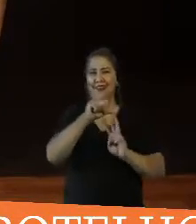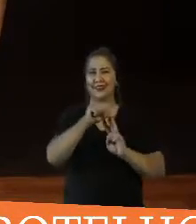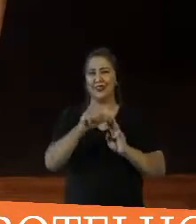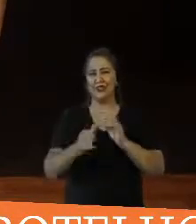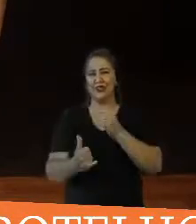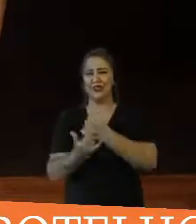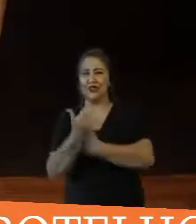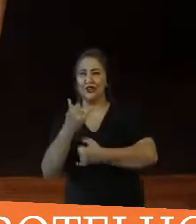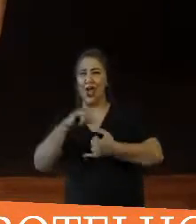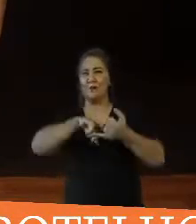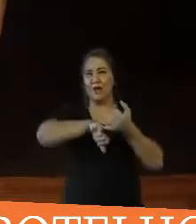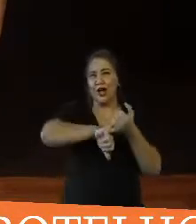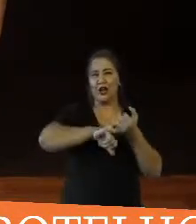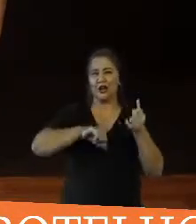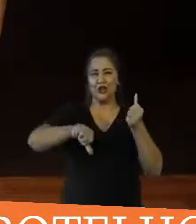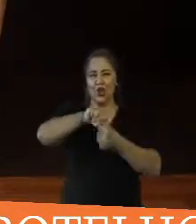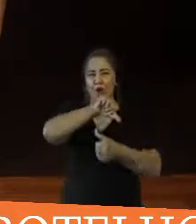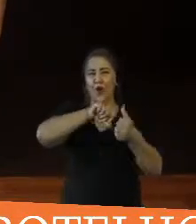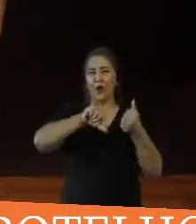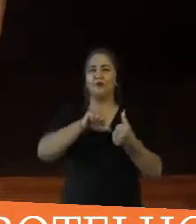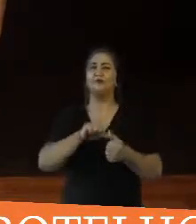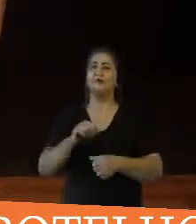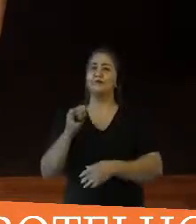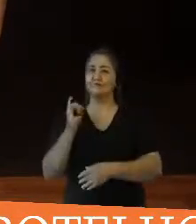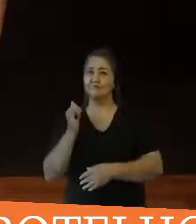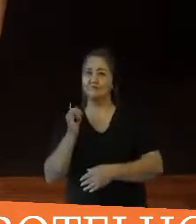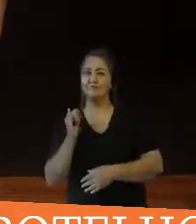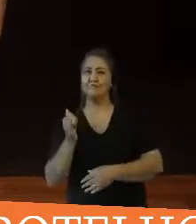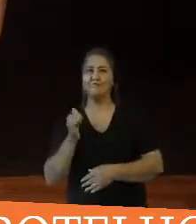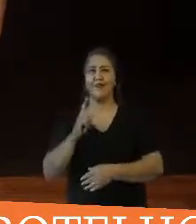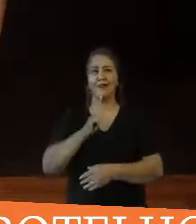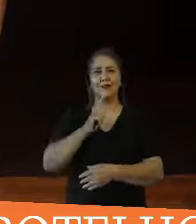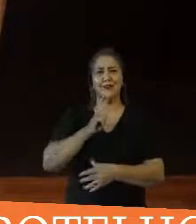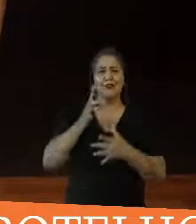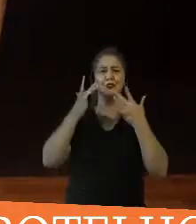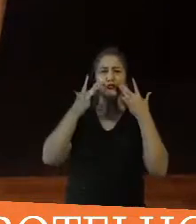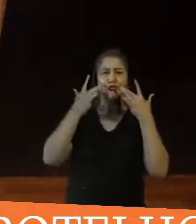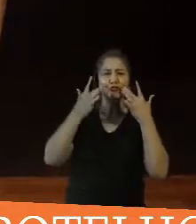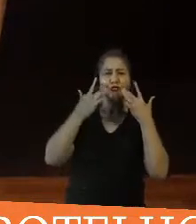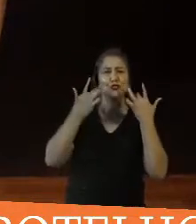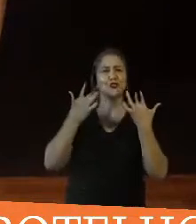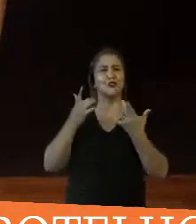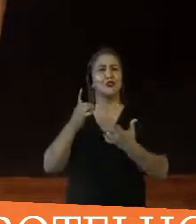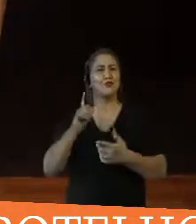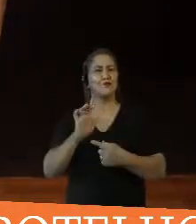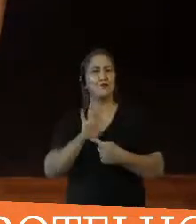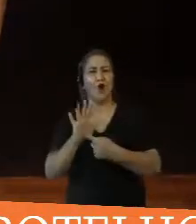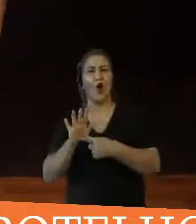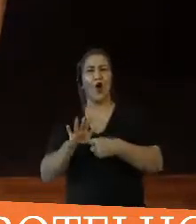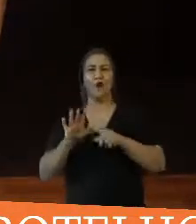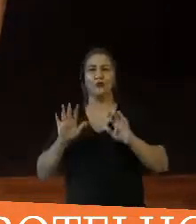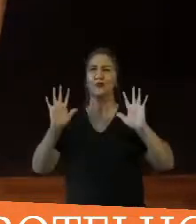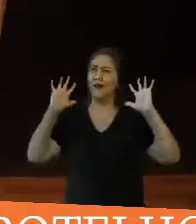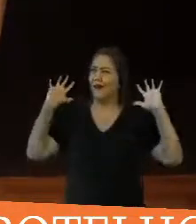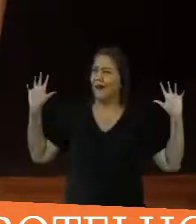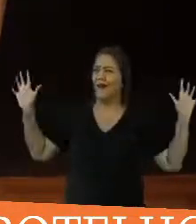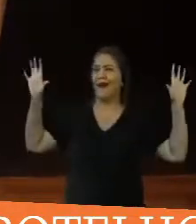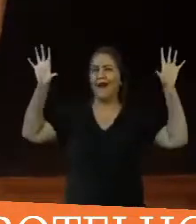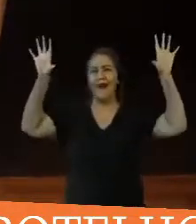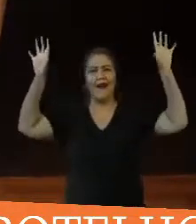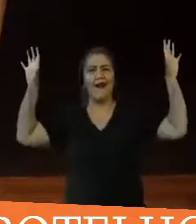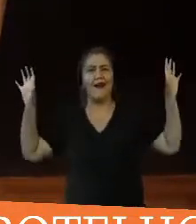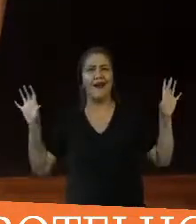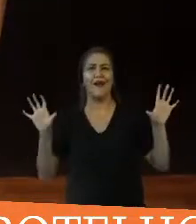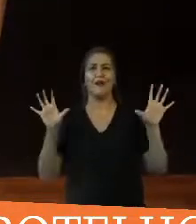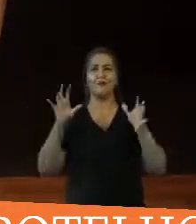né, as narrações desse espetáculo da era do rádio, né, a preparação cênica, que foi a partir